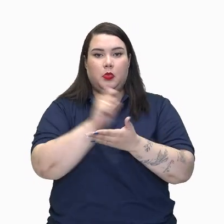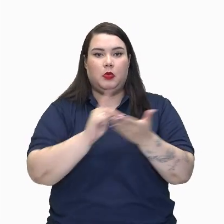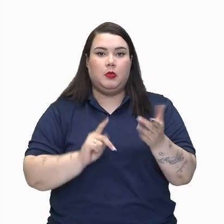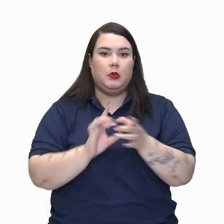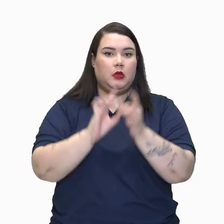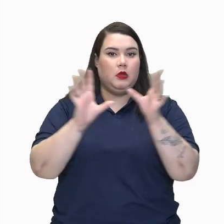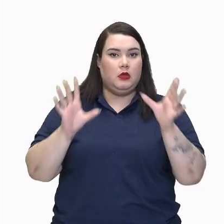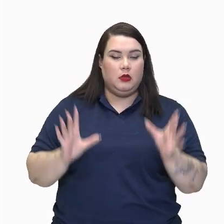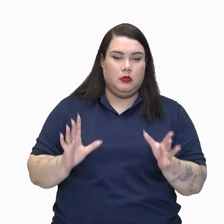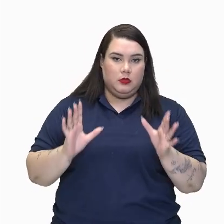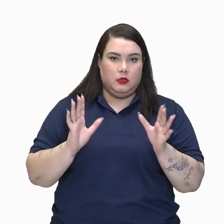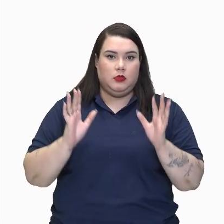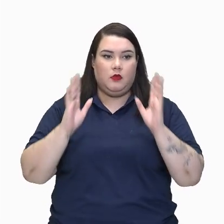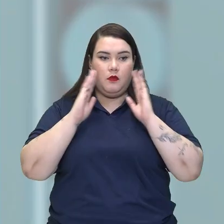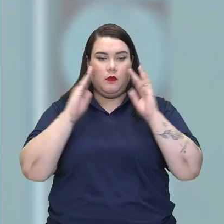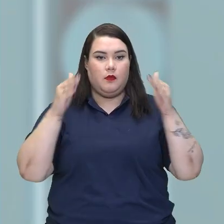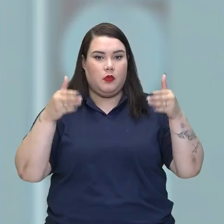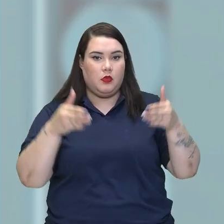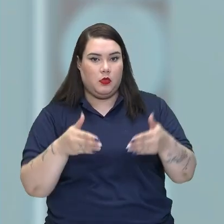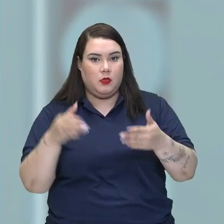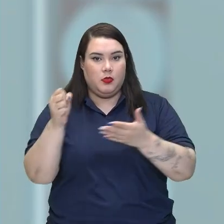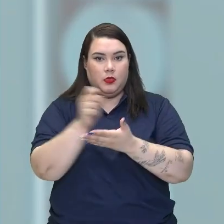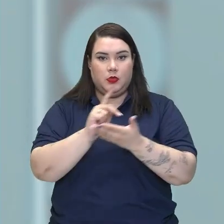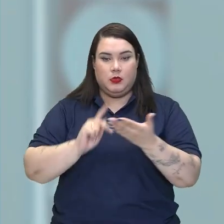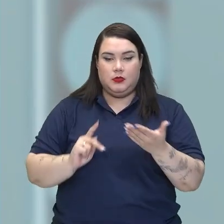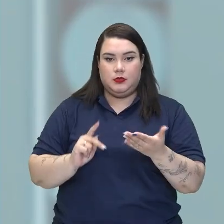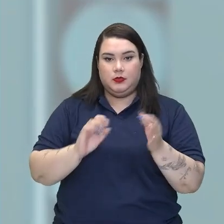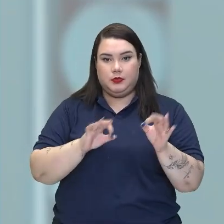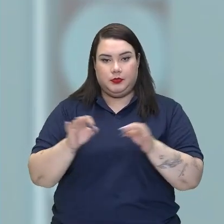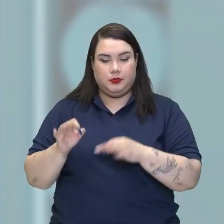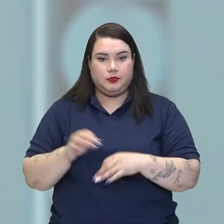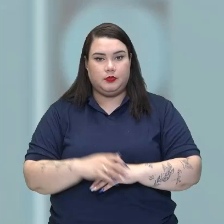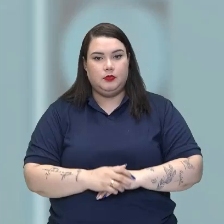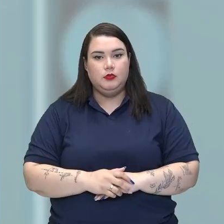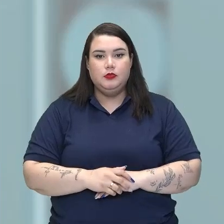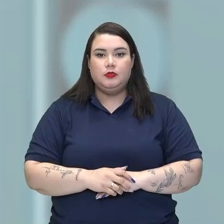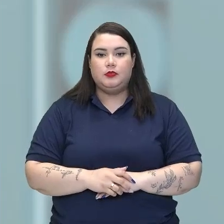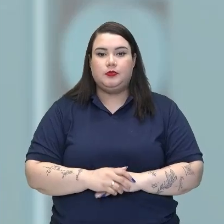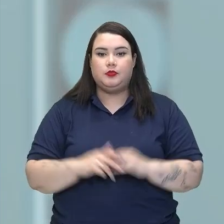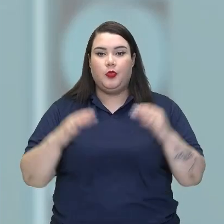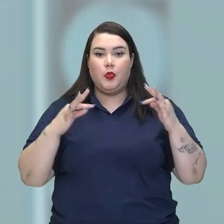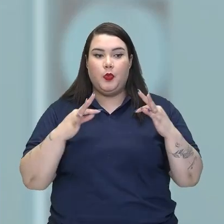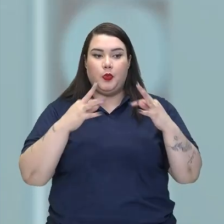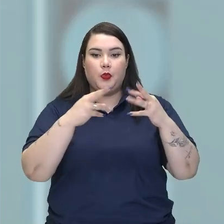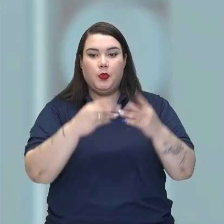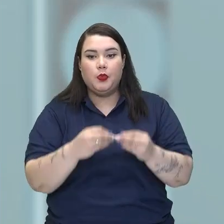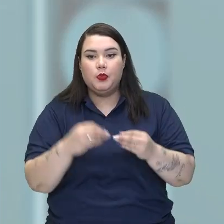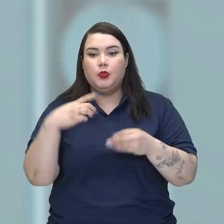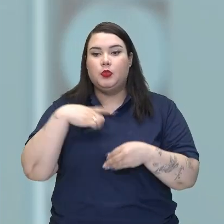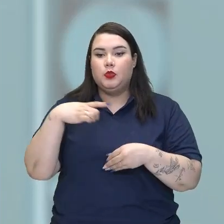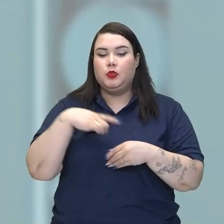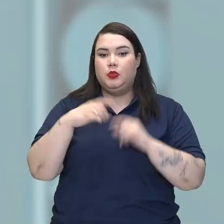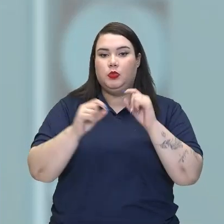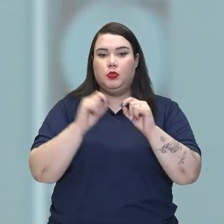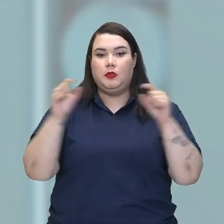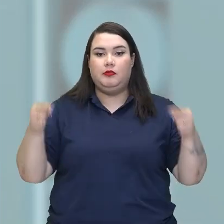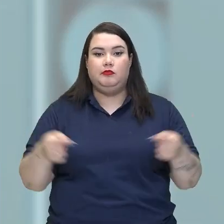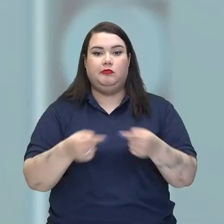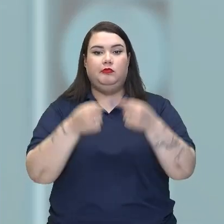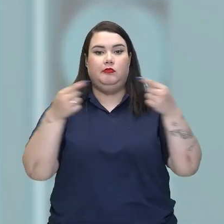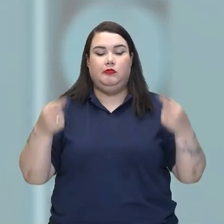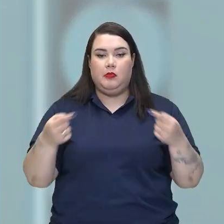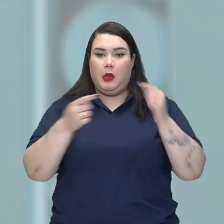livres no que diz respeito à poesia. Perfeito? E tudo isso vai encontrar